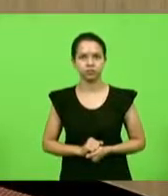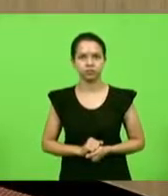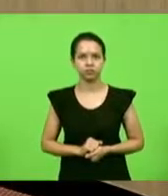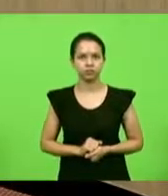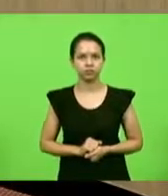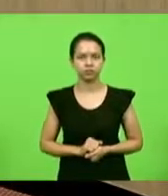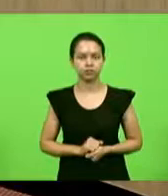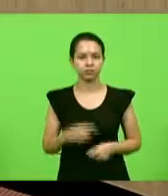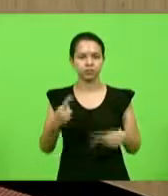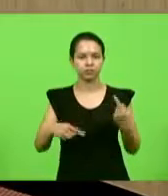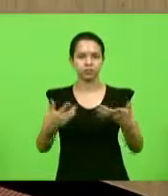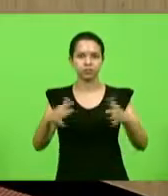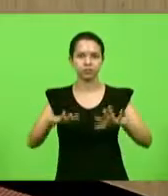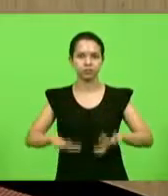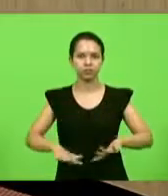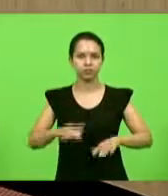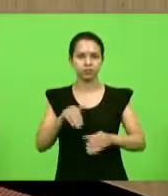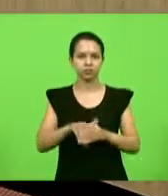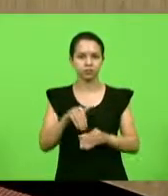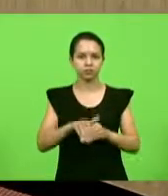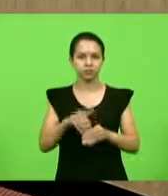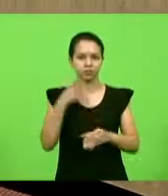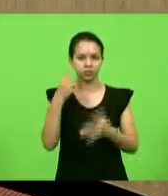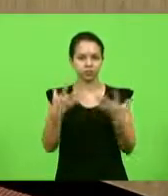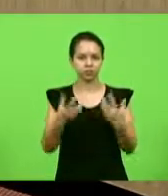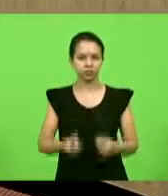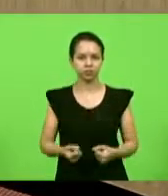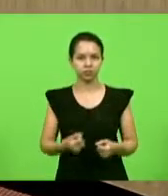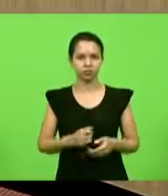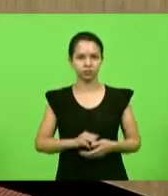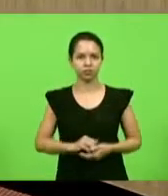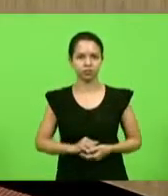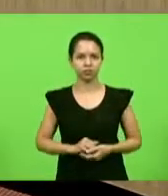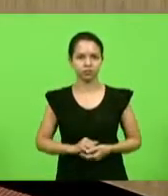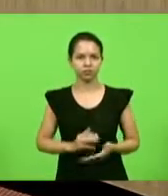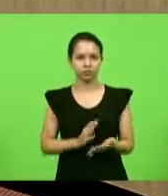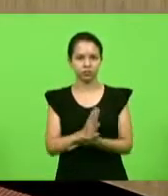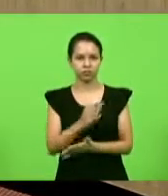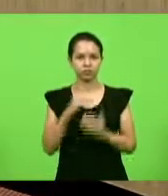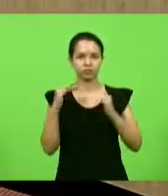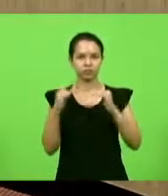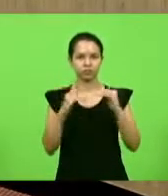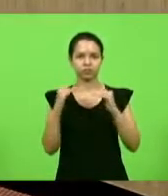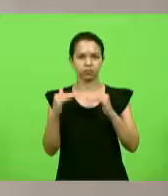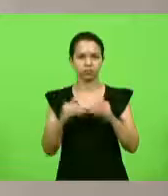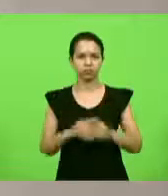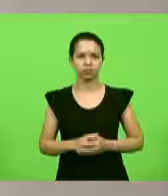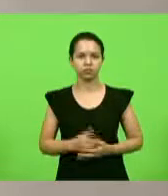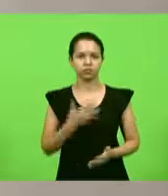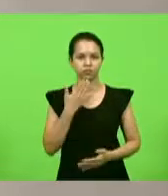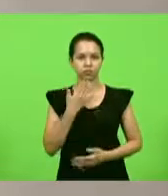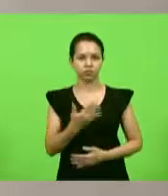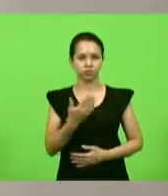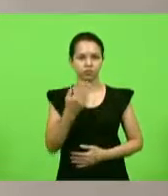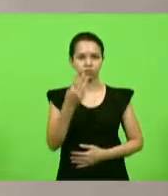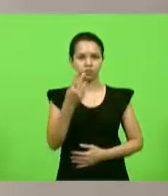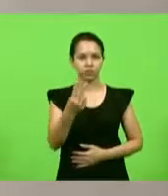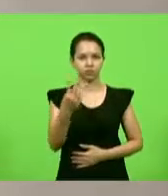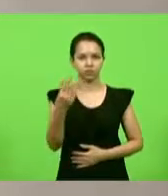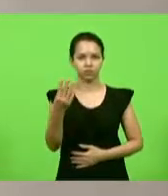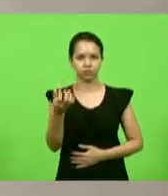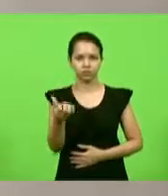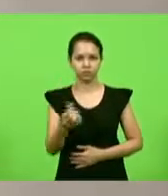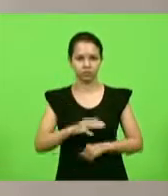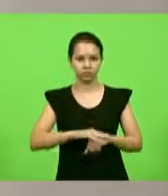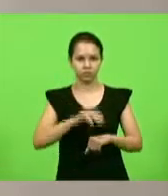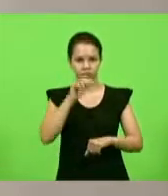Não havendo quem queira discutir, em votação, deputados que aprovam permaneçam como se encontram. Aprovado por unanimidade. Pedido de informação 236, autor, deputado